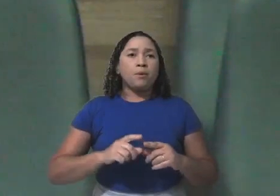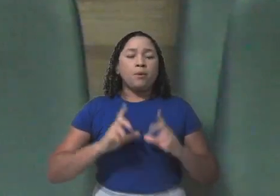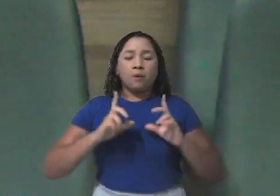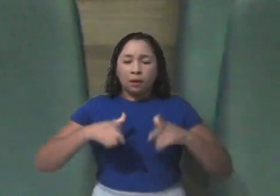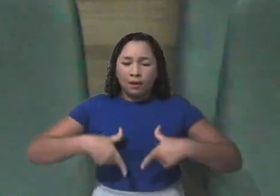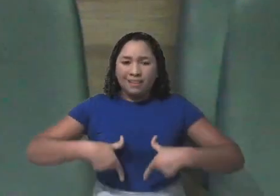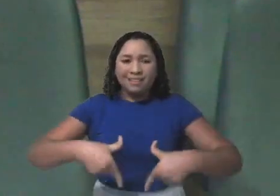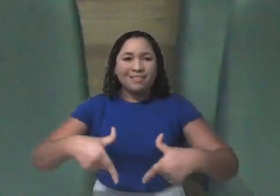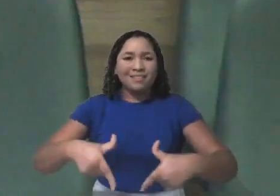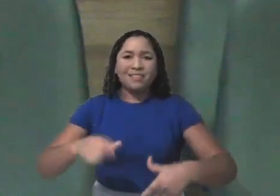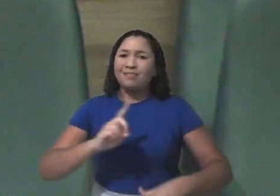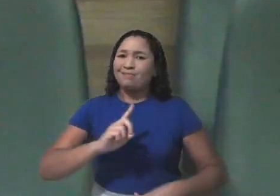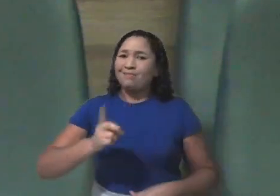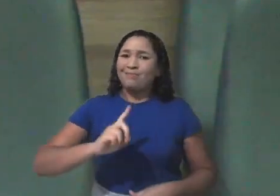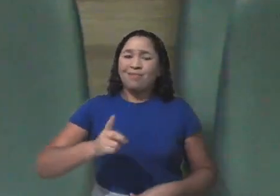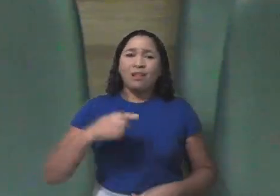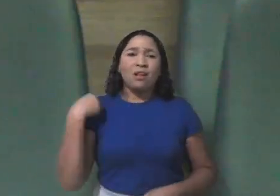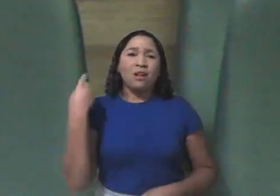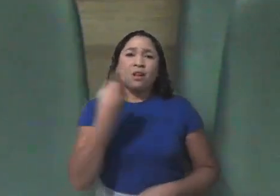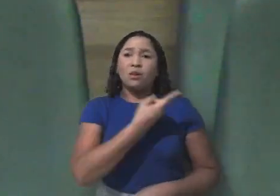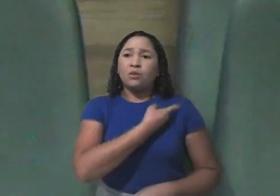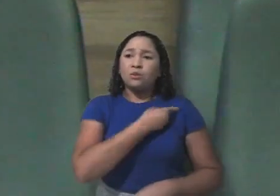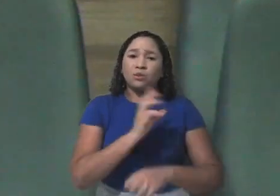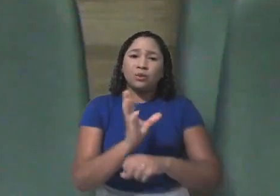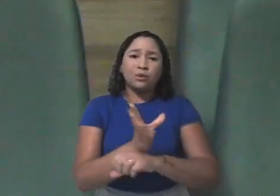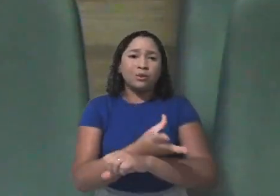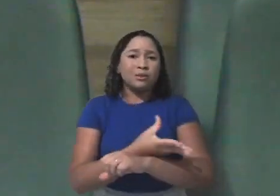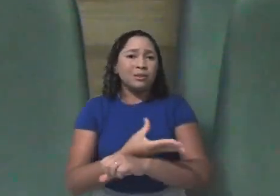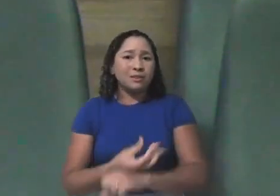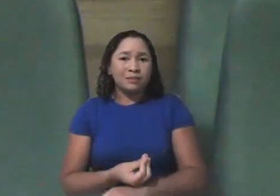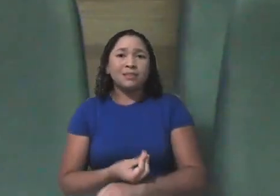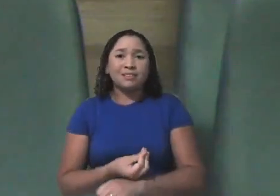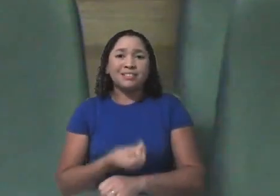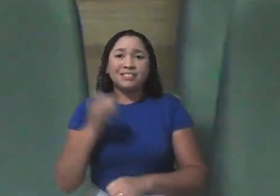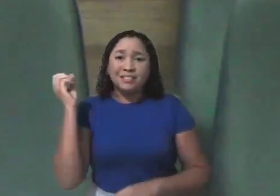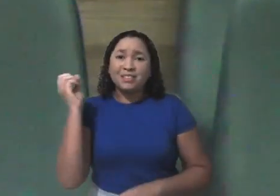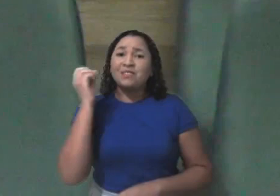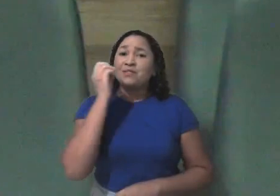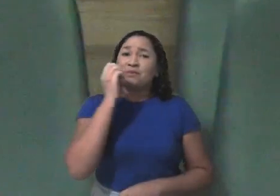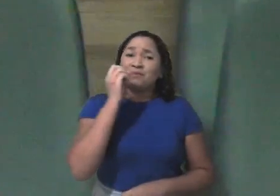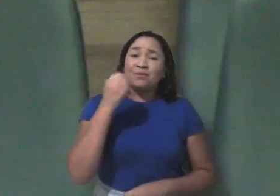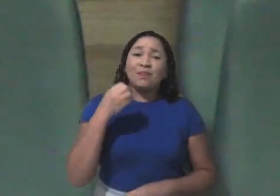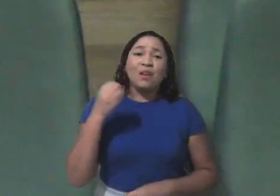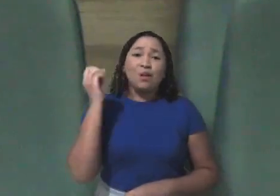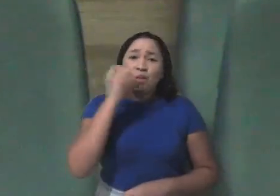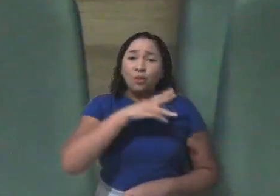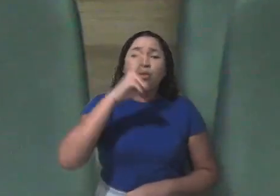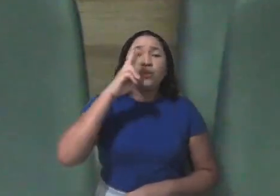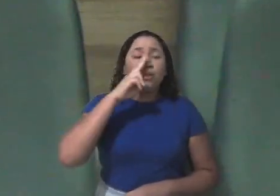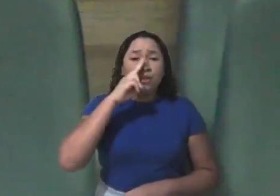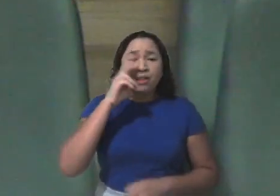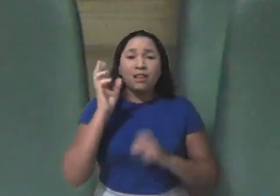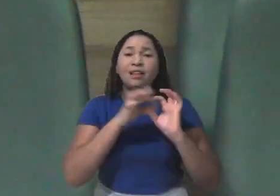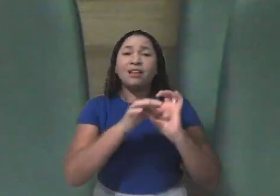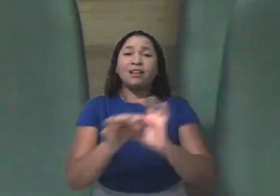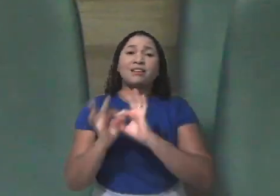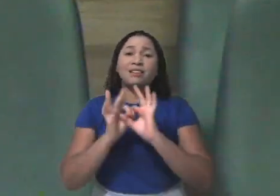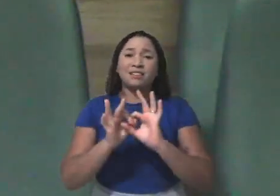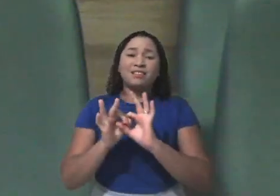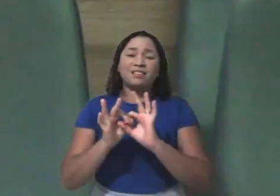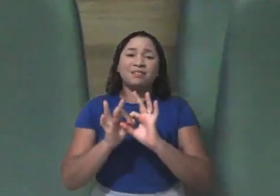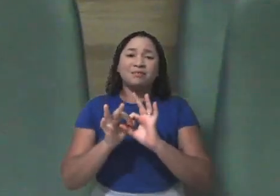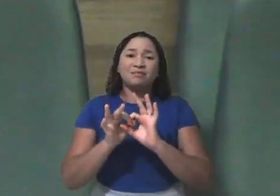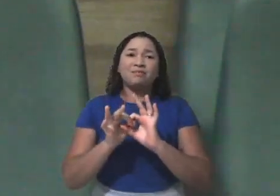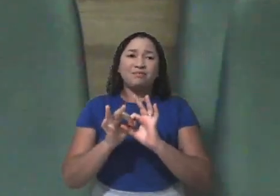igreja. Nós somos os crentes da nova aliança, que estão dispensados do cumprimento da